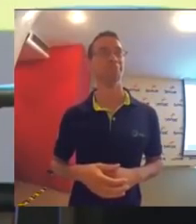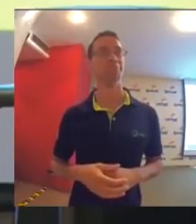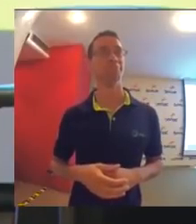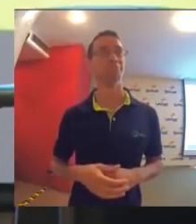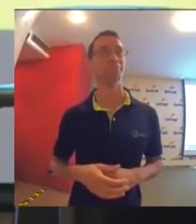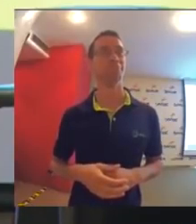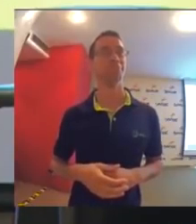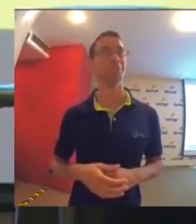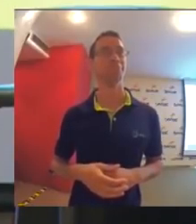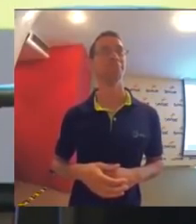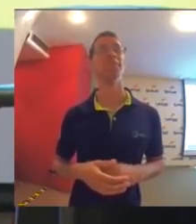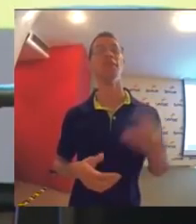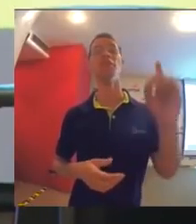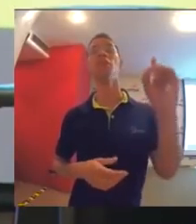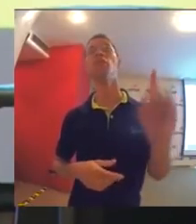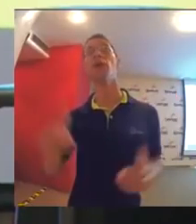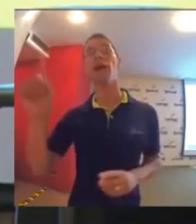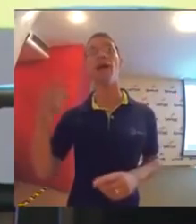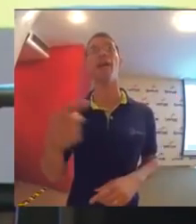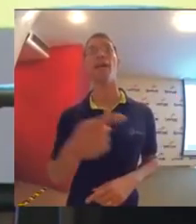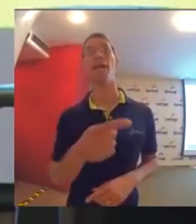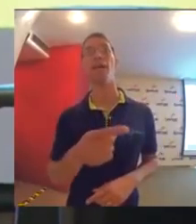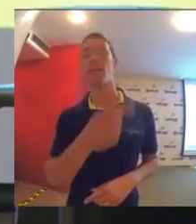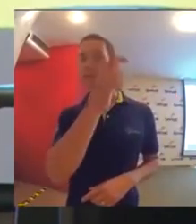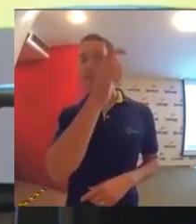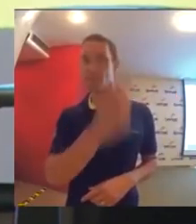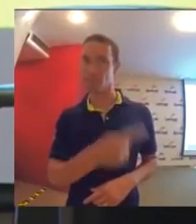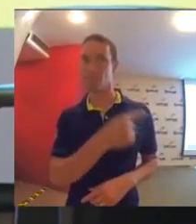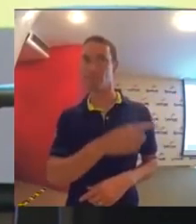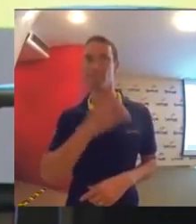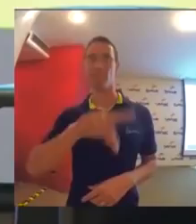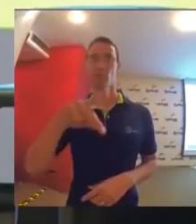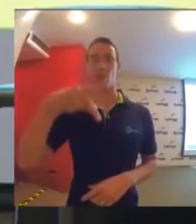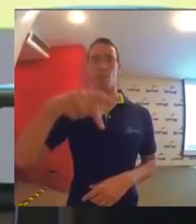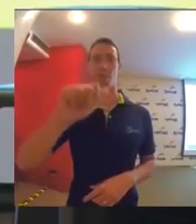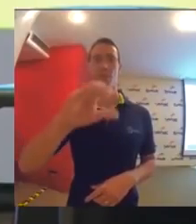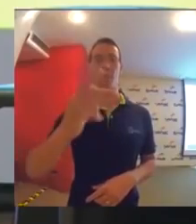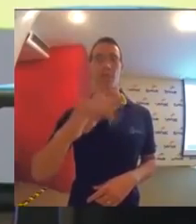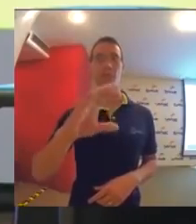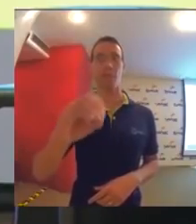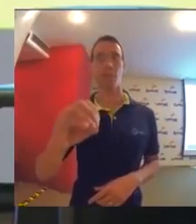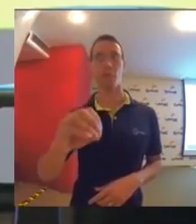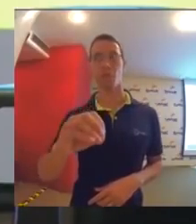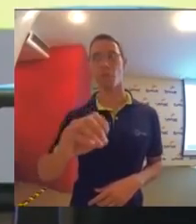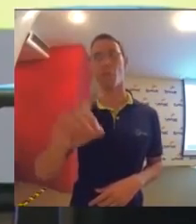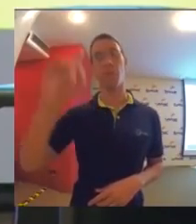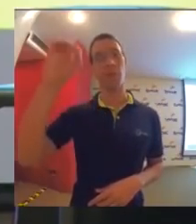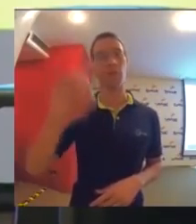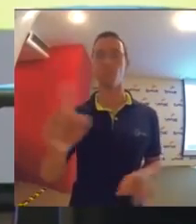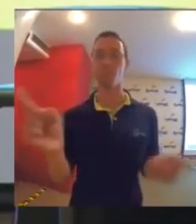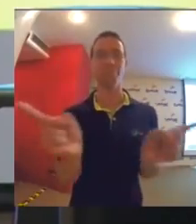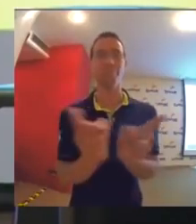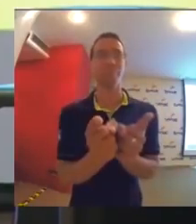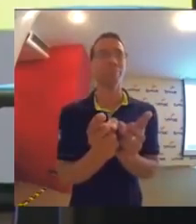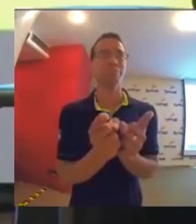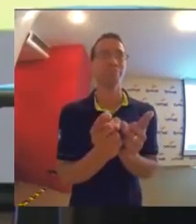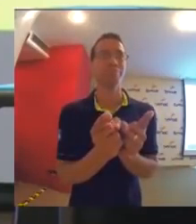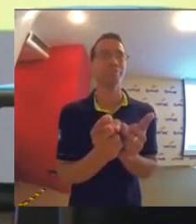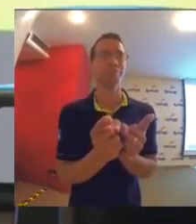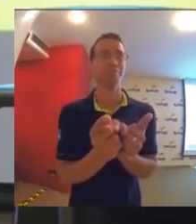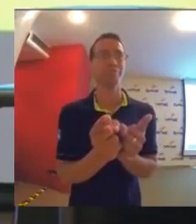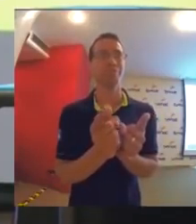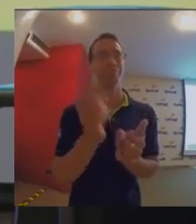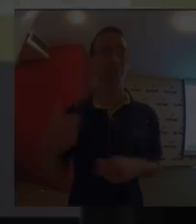Esse diretor era eu. Mas eu fui o diretor cujo mandato foi o mais curto da história da educação.